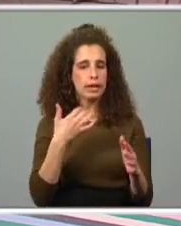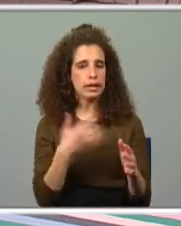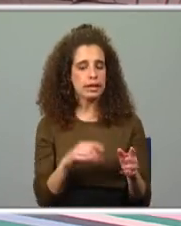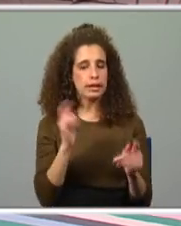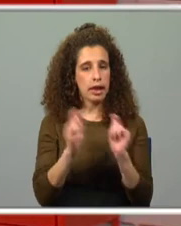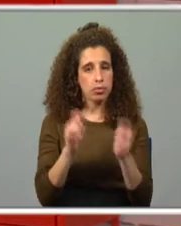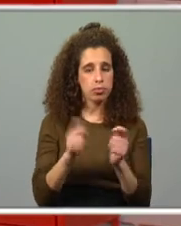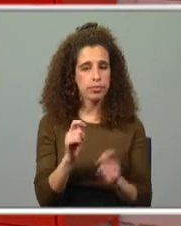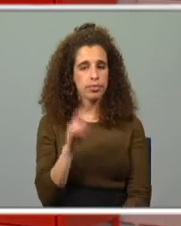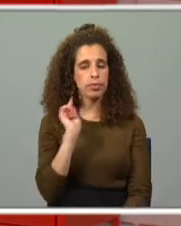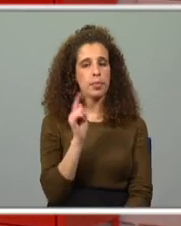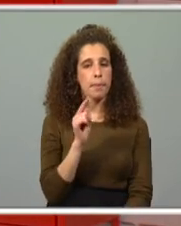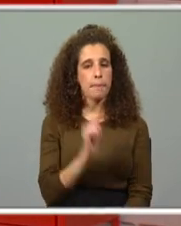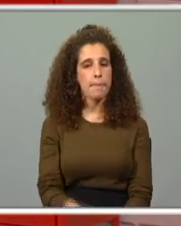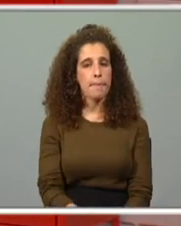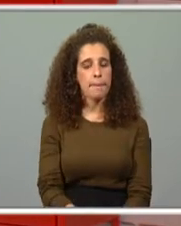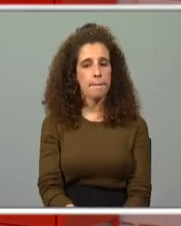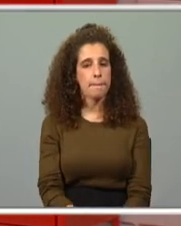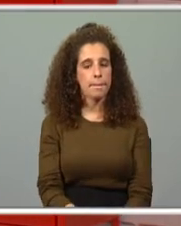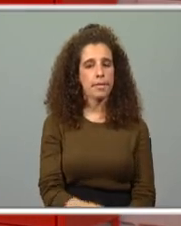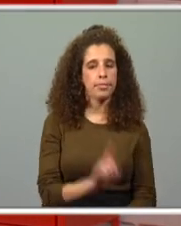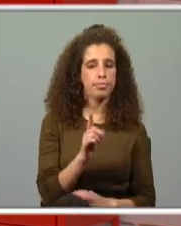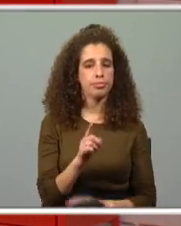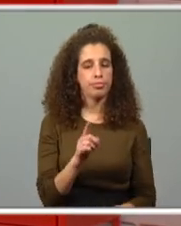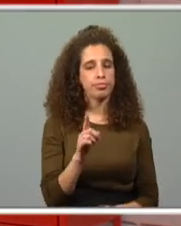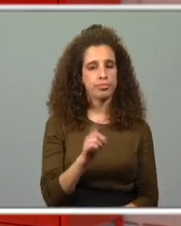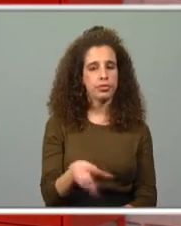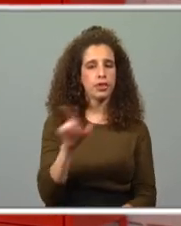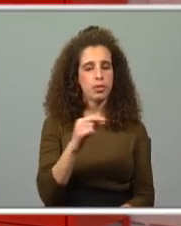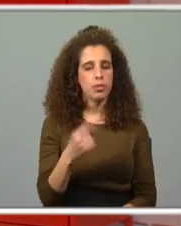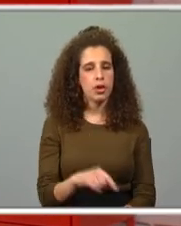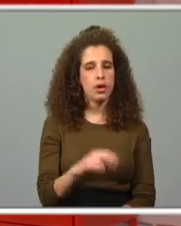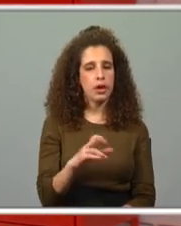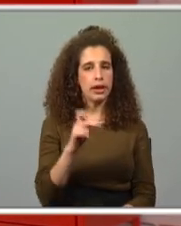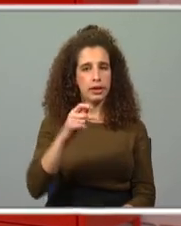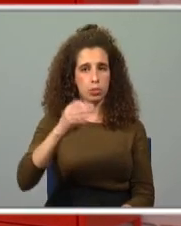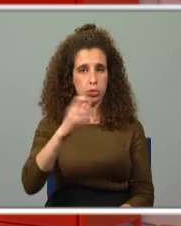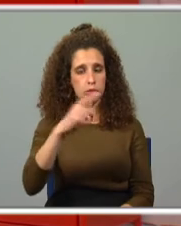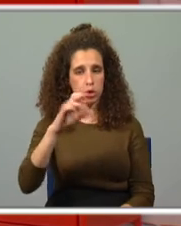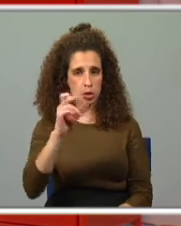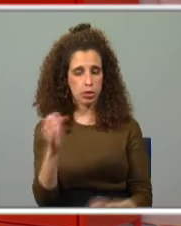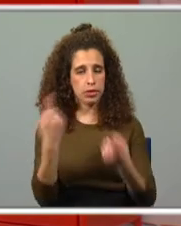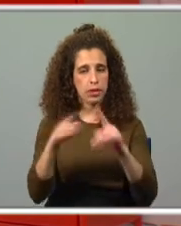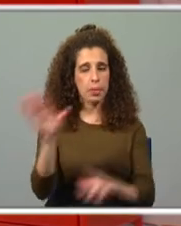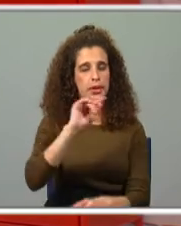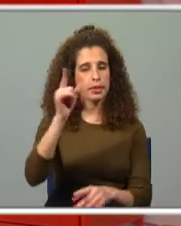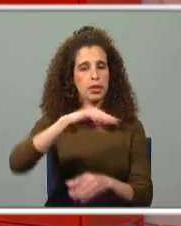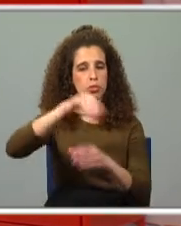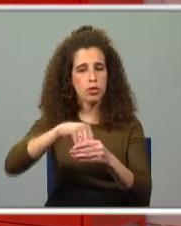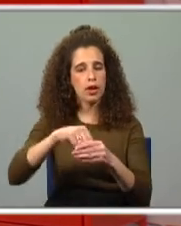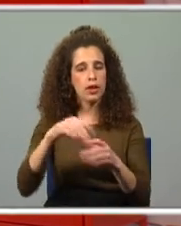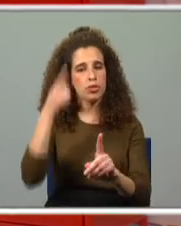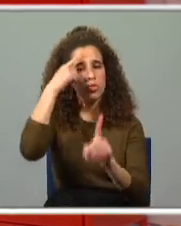e o repertório da banda, por exemplo, a banda do Exército também toca muito repertório erudito, mas também tem esta componente que tem uma